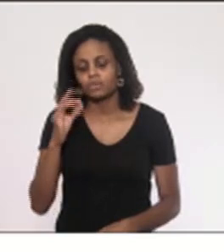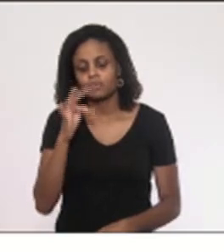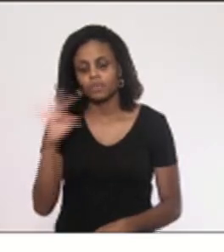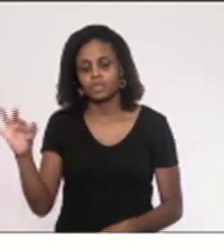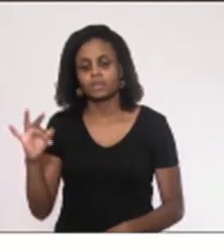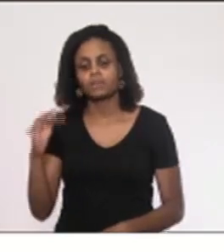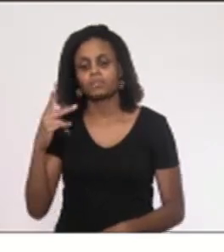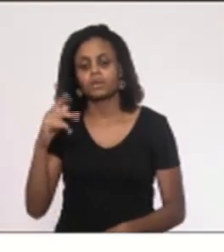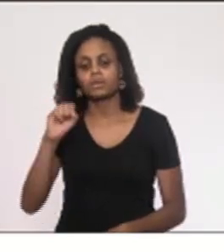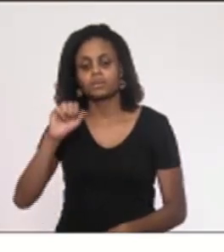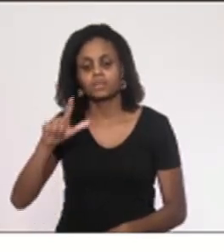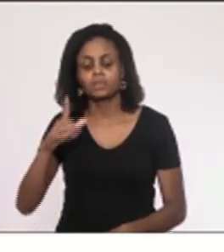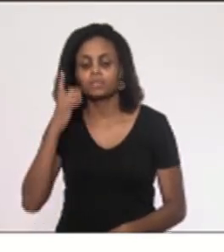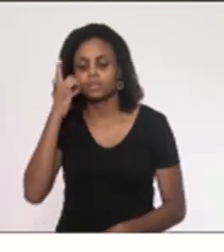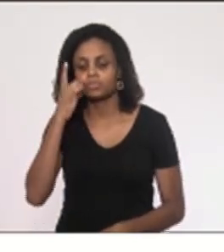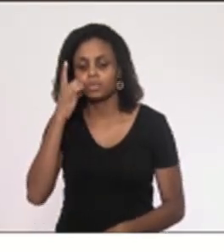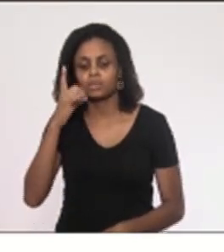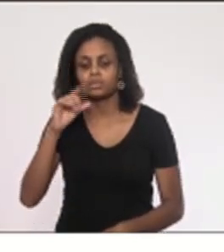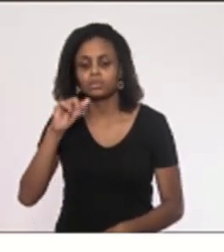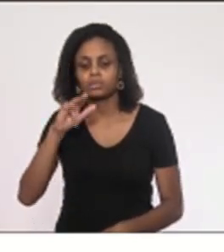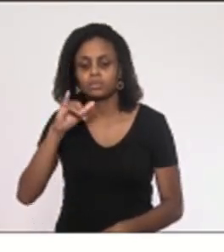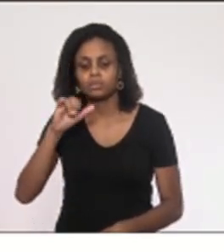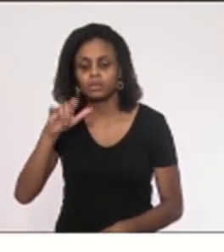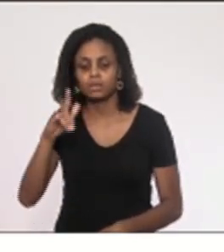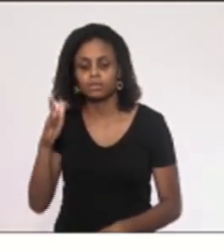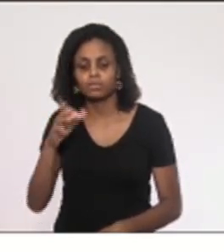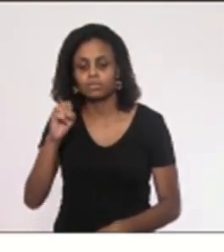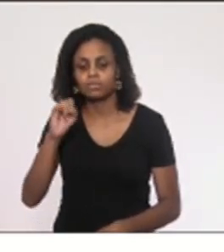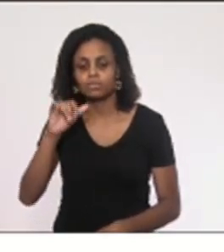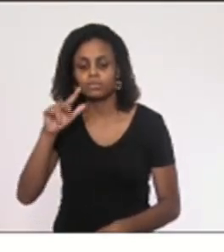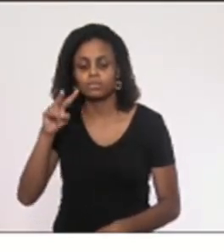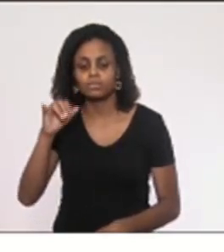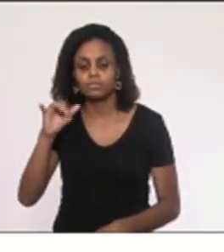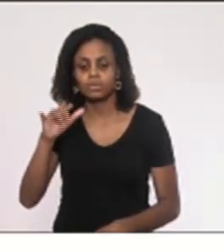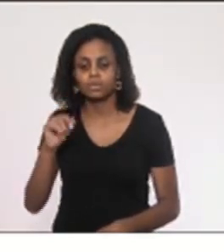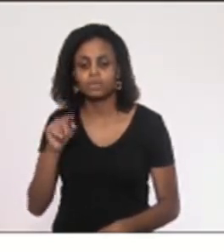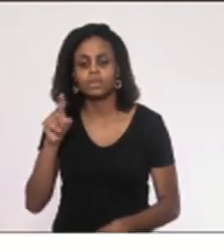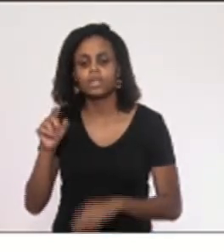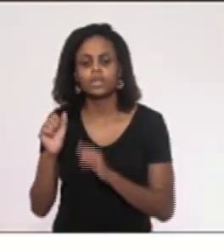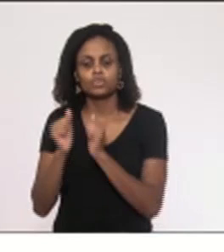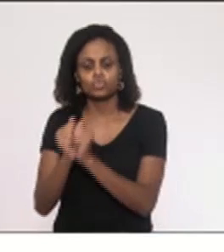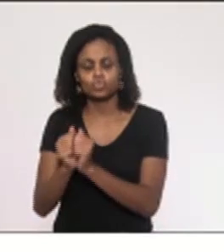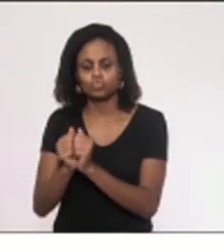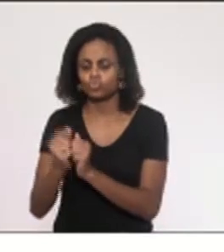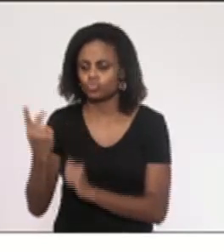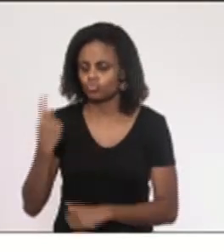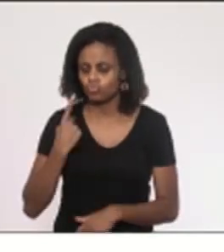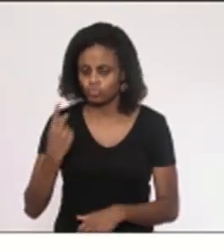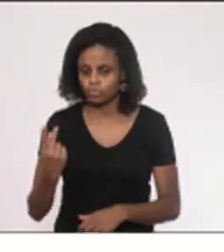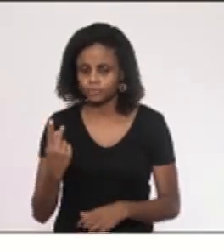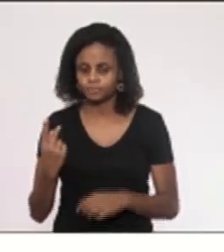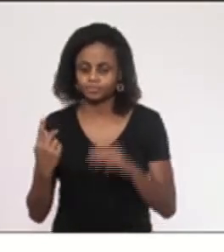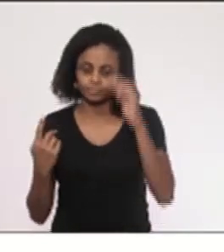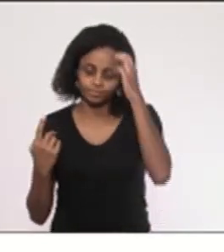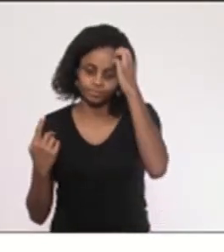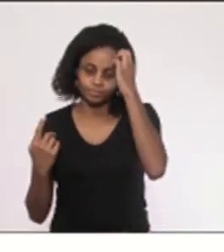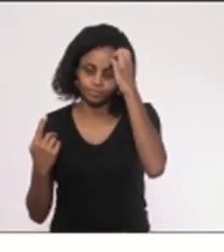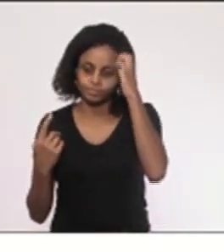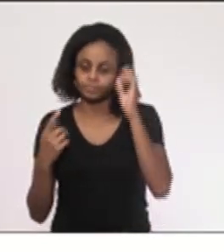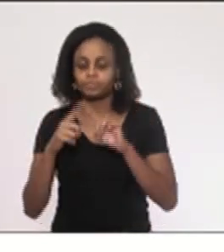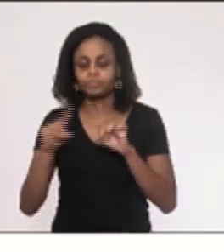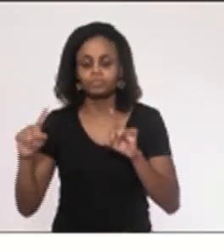do PSL, o deputado Daniel Silveira, que junto comigo esteve há algumas